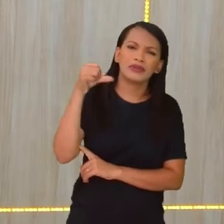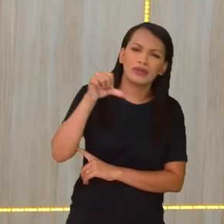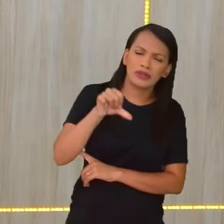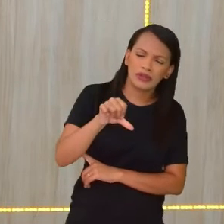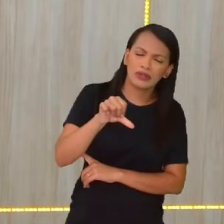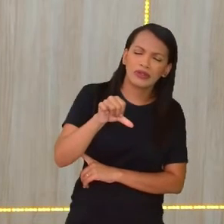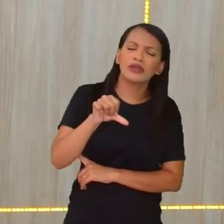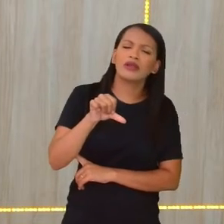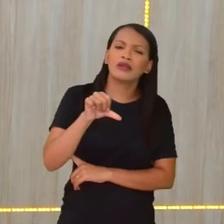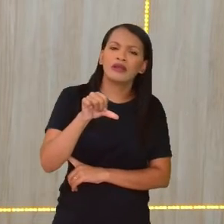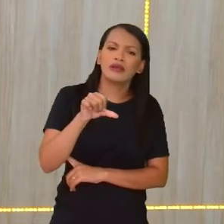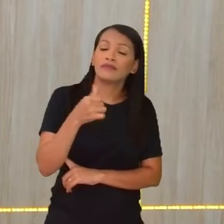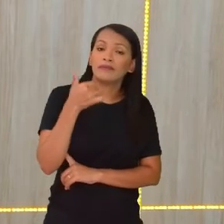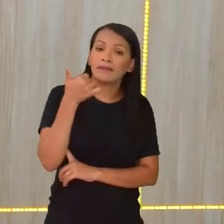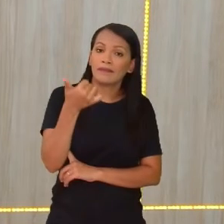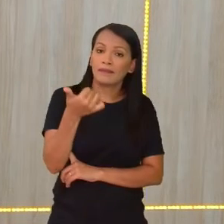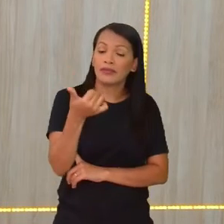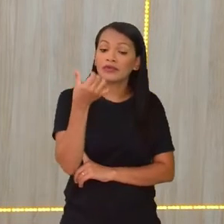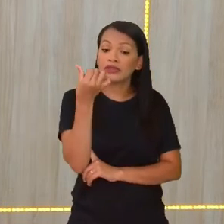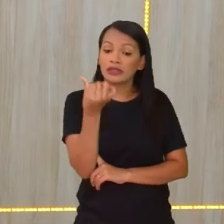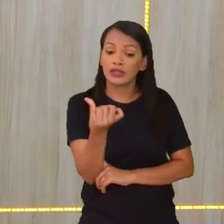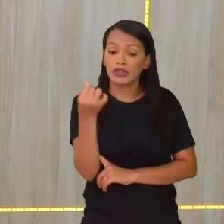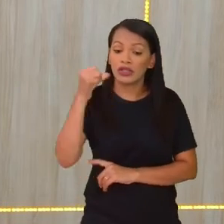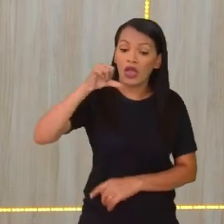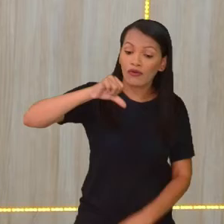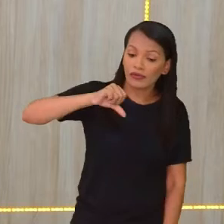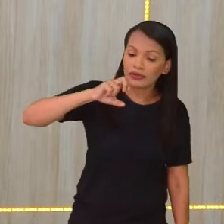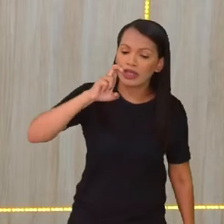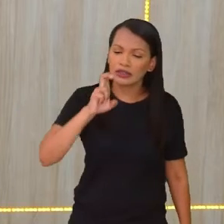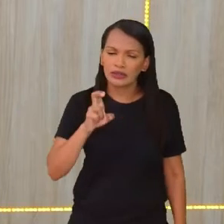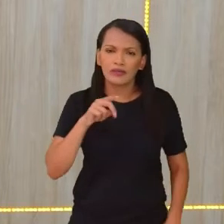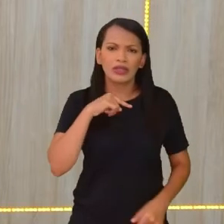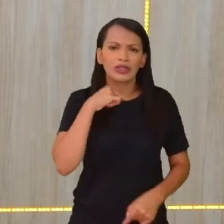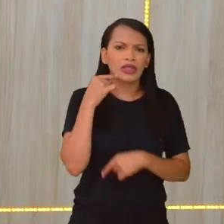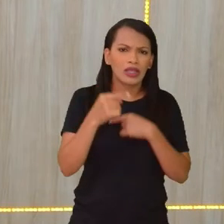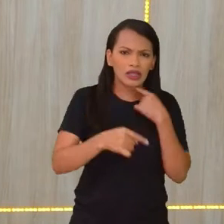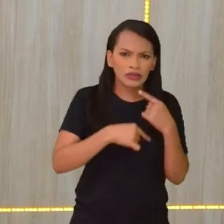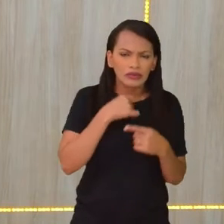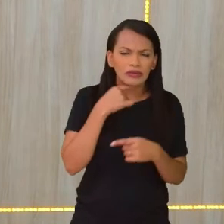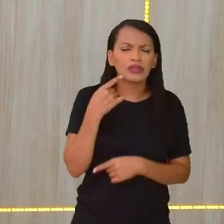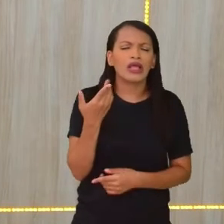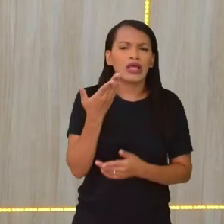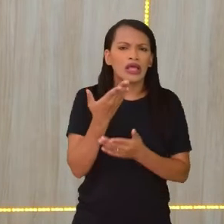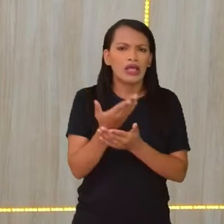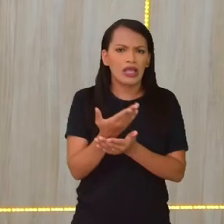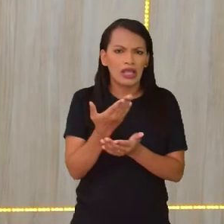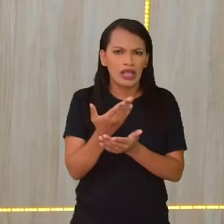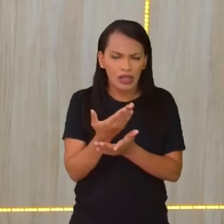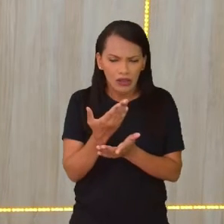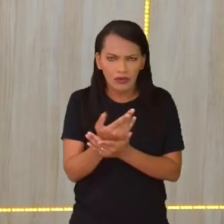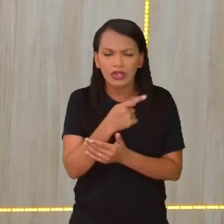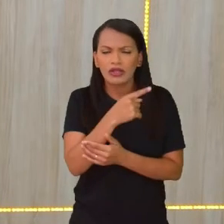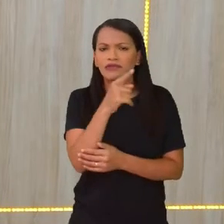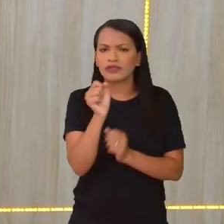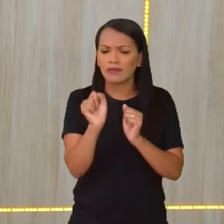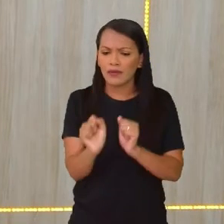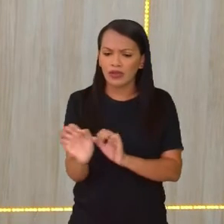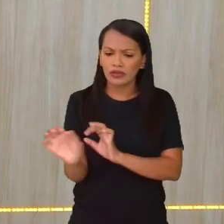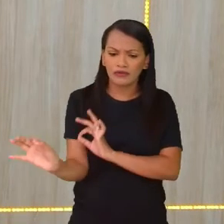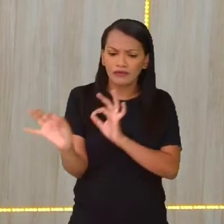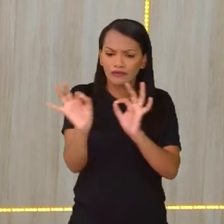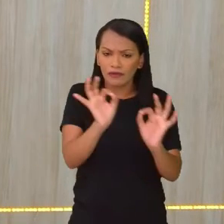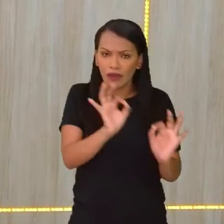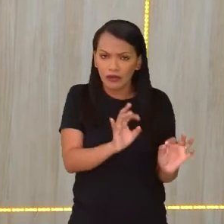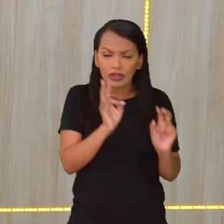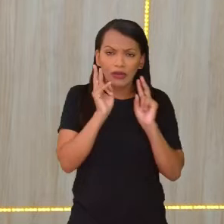1695, se eu não estiver equivocado. Mas na dúvida, depois, quando essa aula for para o YouTube, que ela vai, você retorna no começo